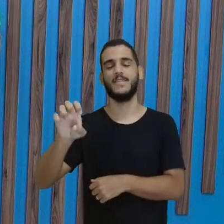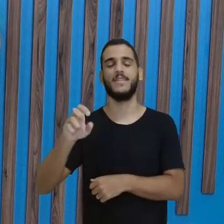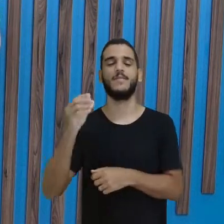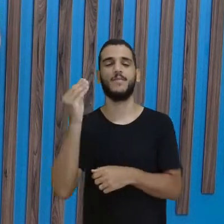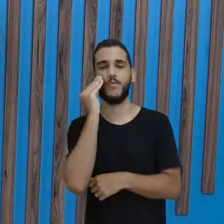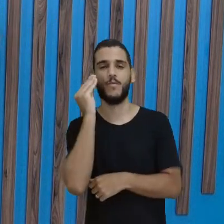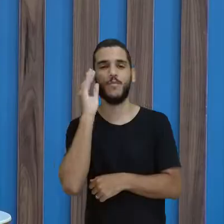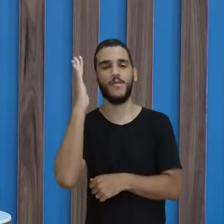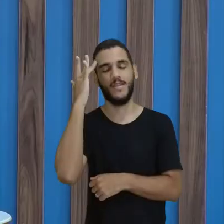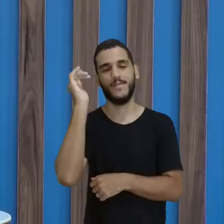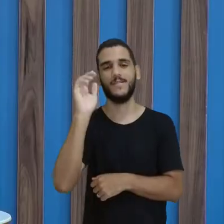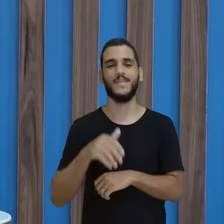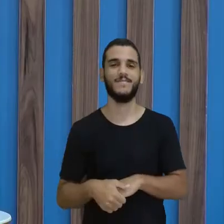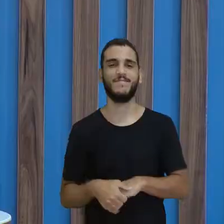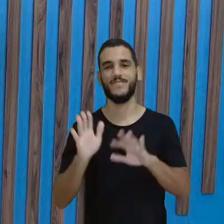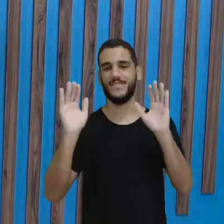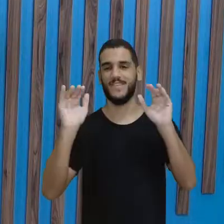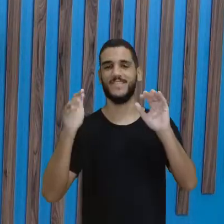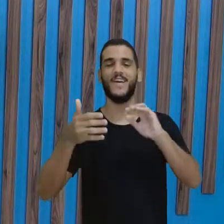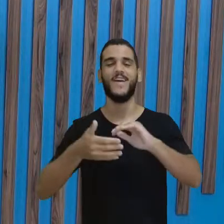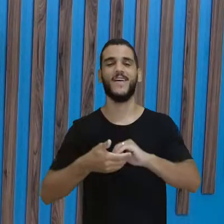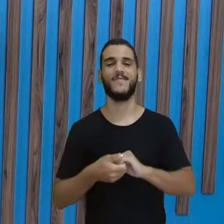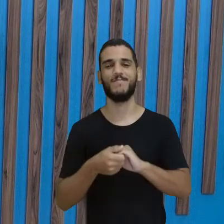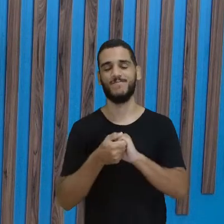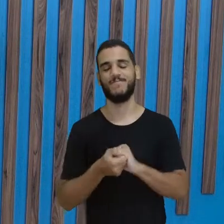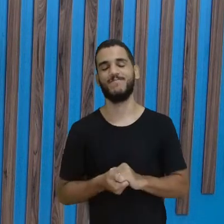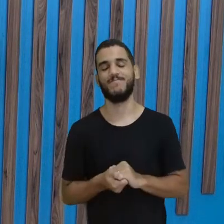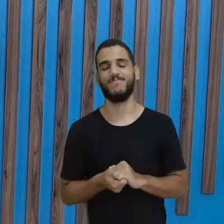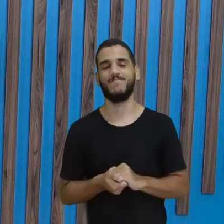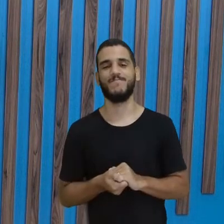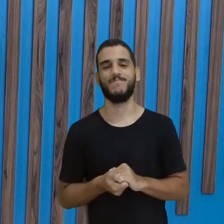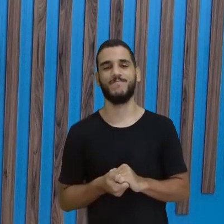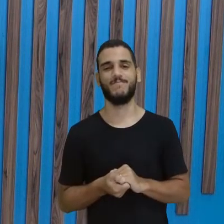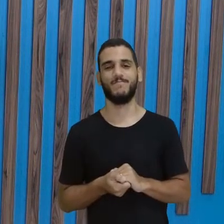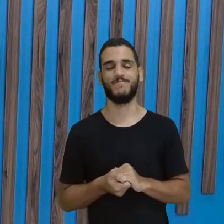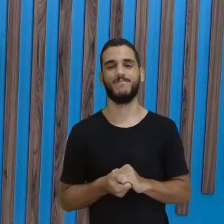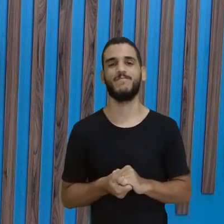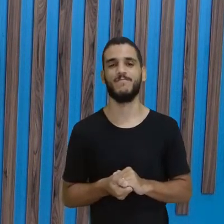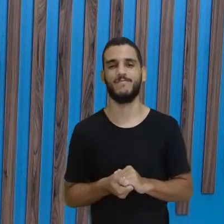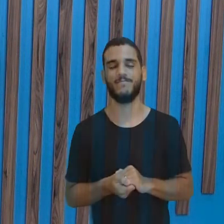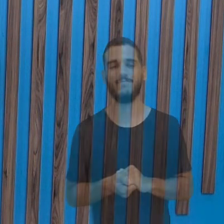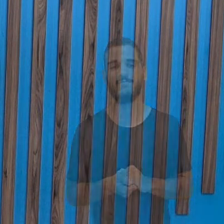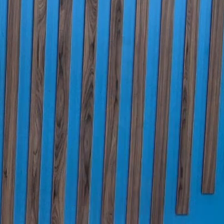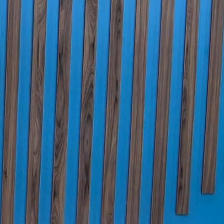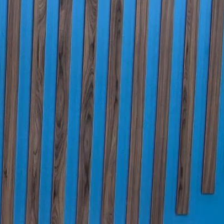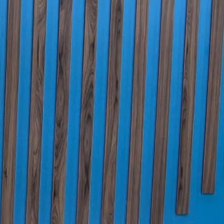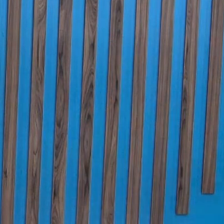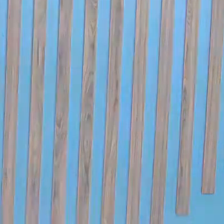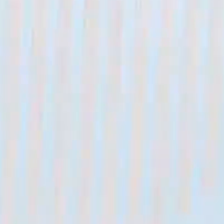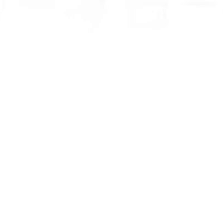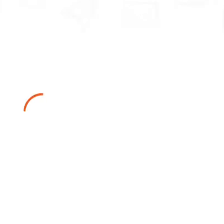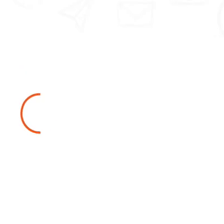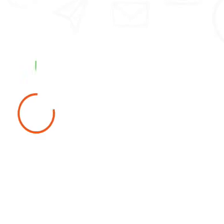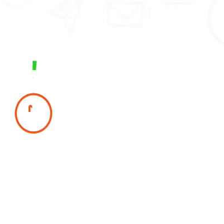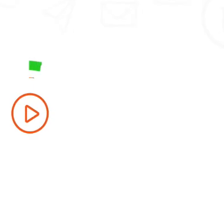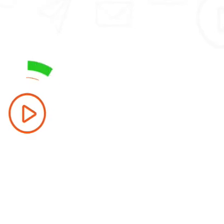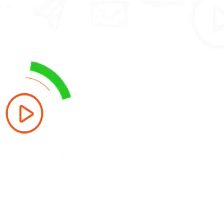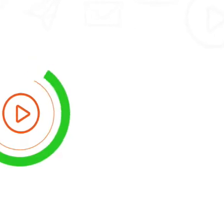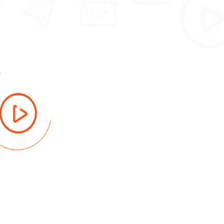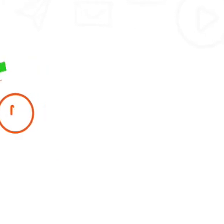vamos deixar para amanhã, melhor. Vamos deixar para amanhã. Amanhã a gente faz um mini show aqui para vocês, tá bom? Muito obrigada pela participação, pelo carinho de todo